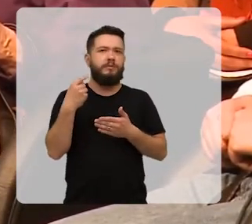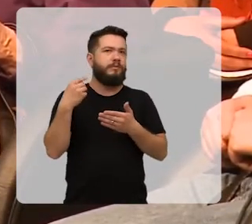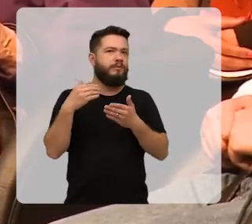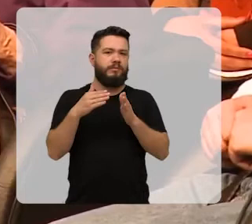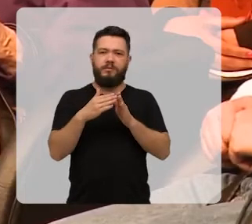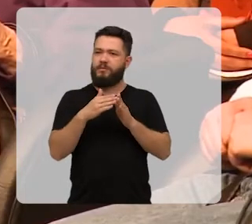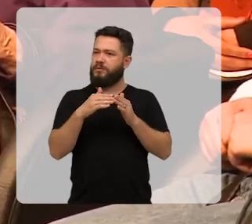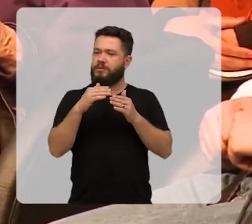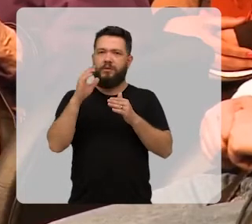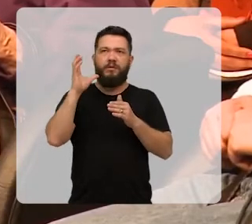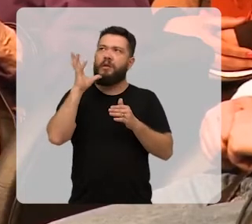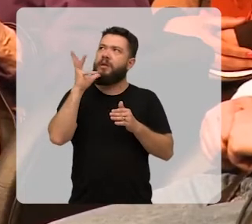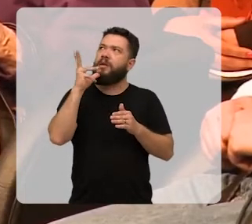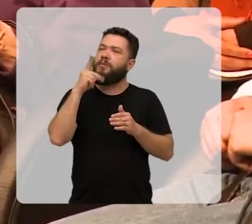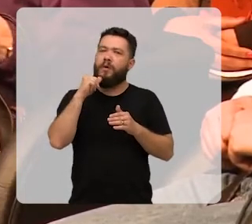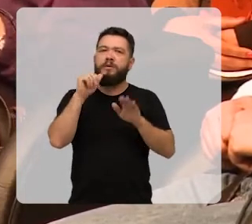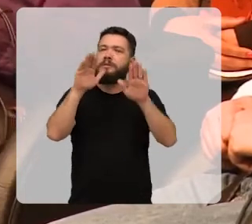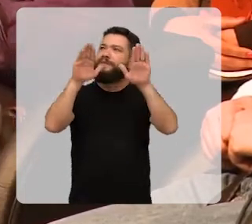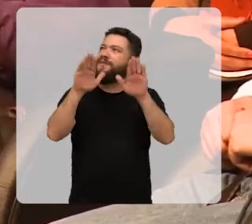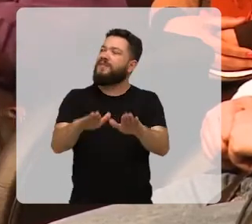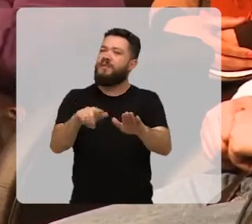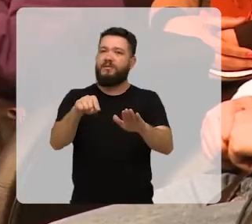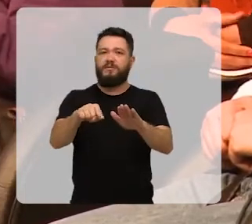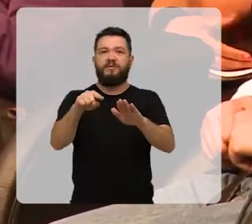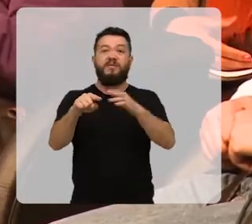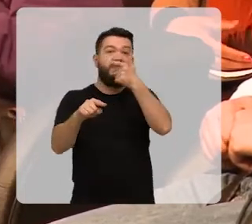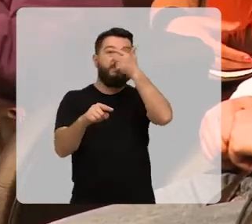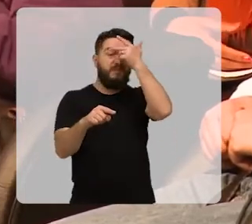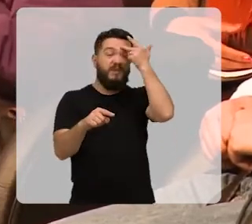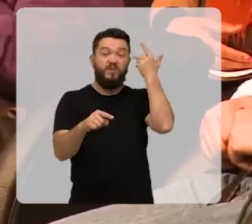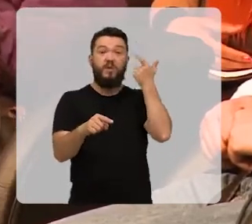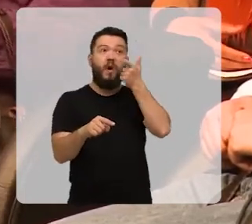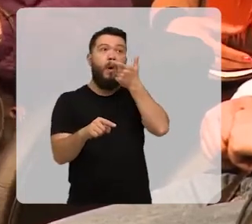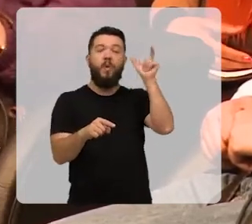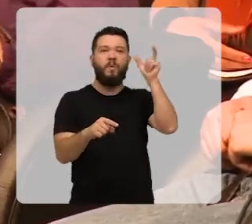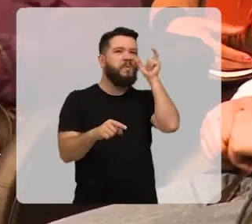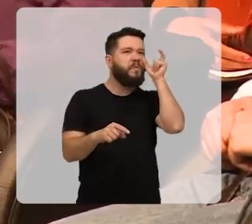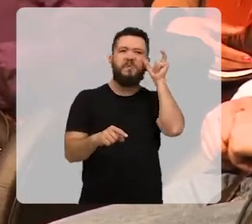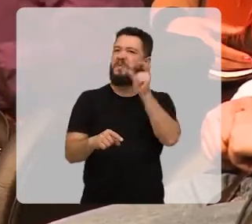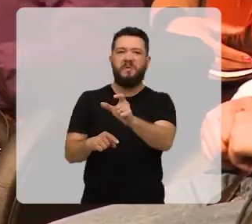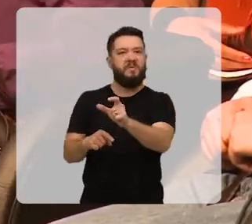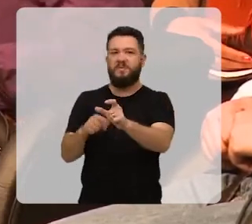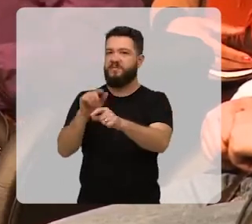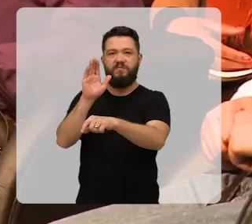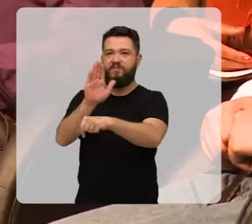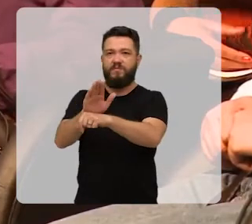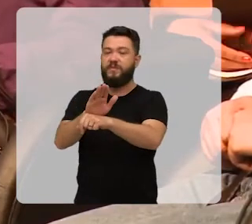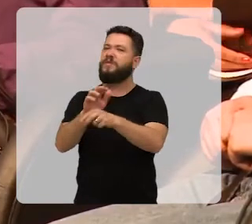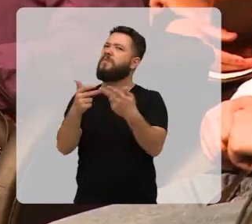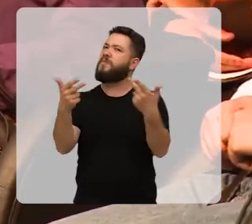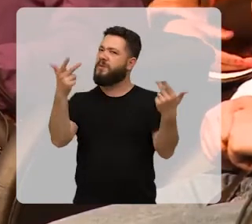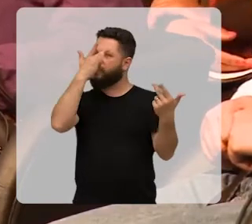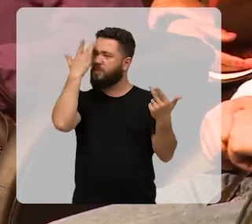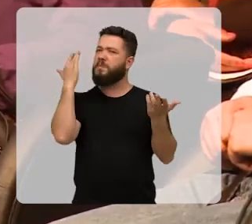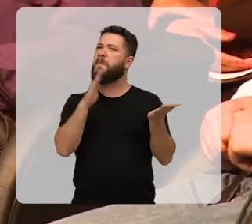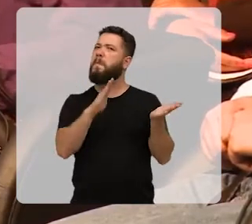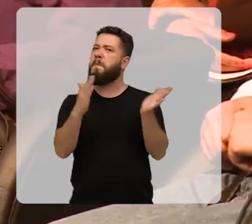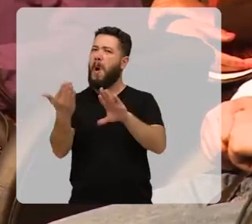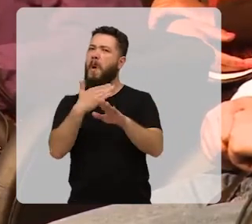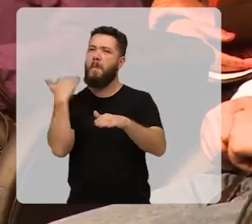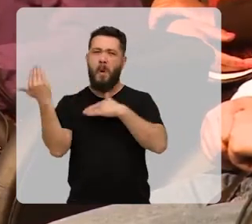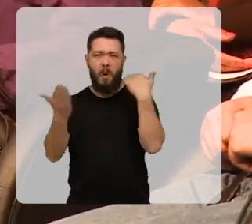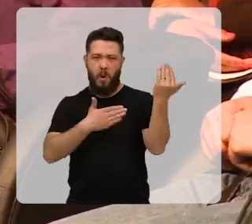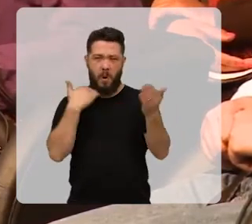acho o fato que nós ficamos muito mais tempo do que foi necessário que ninguém